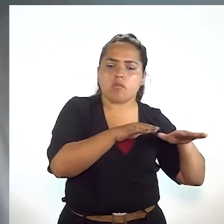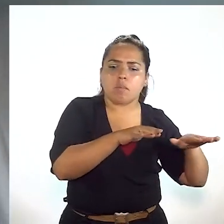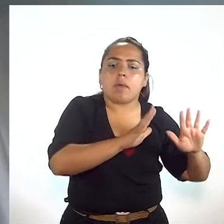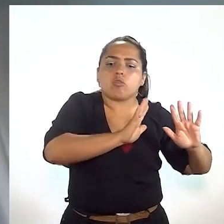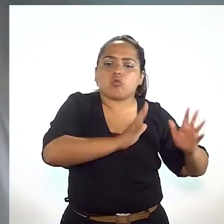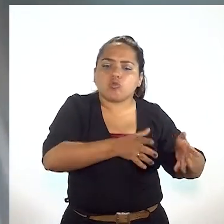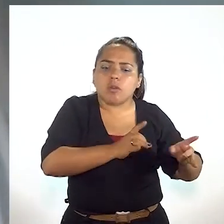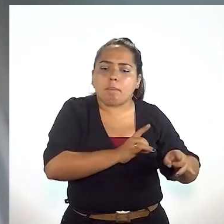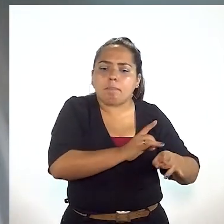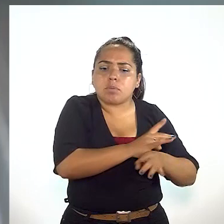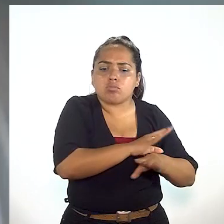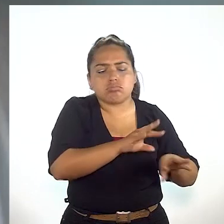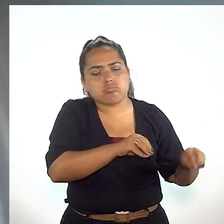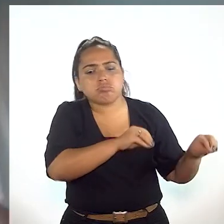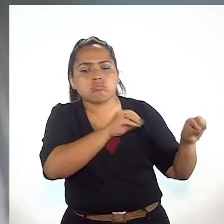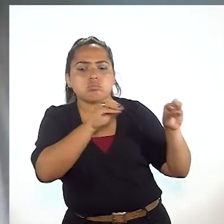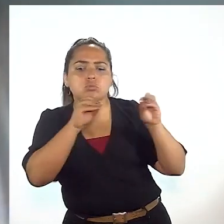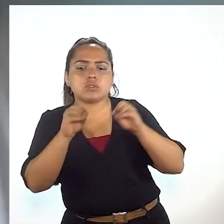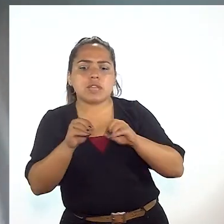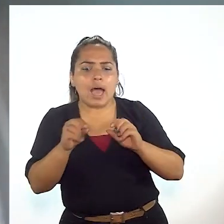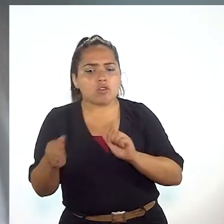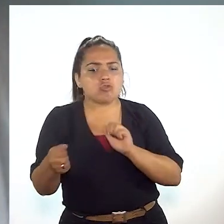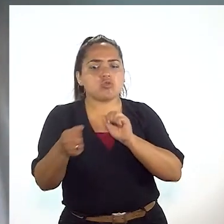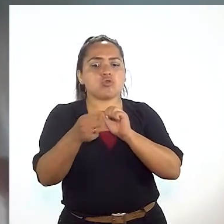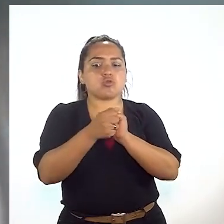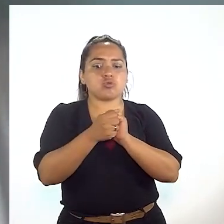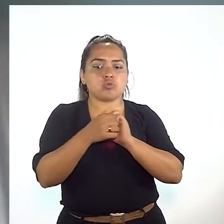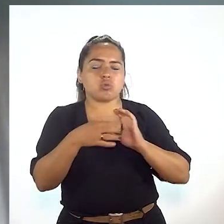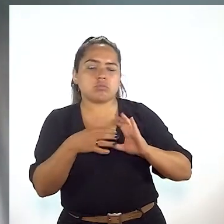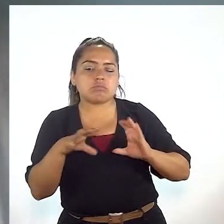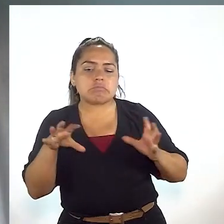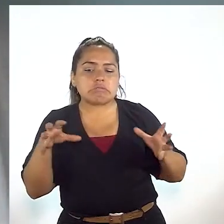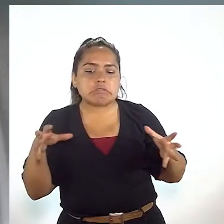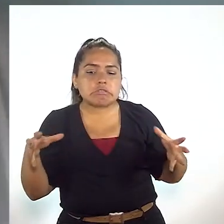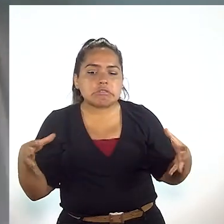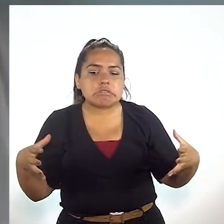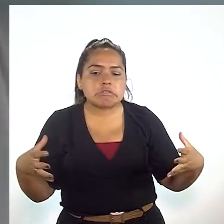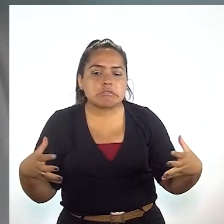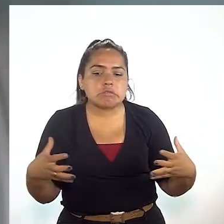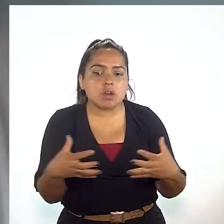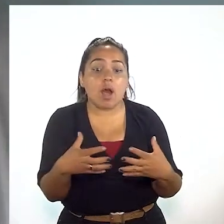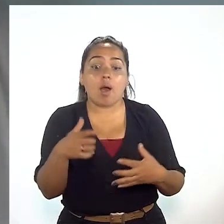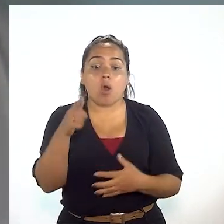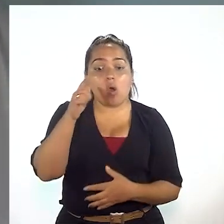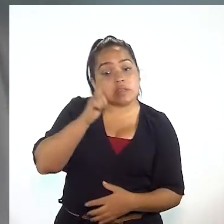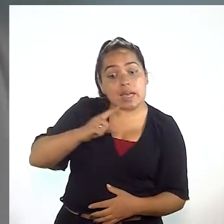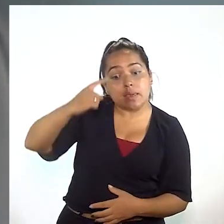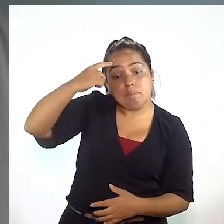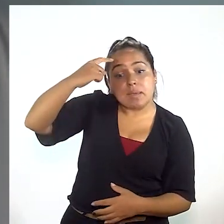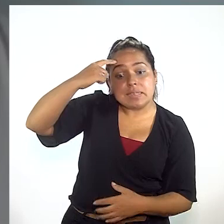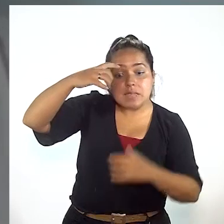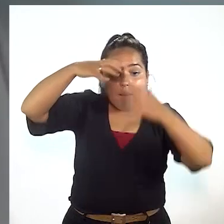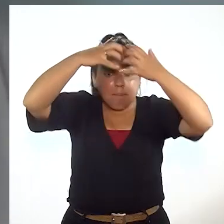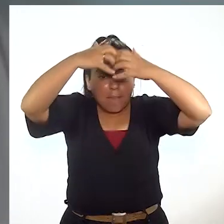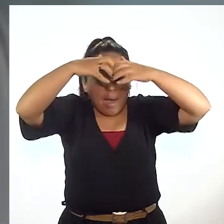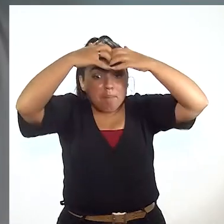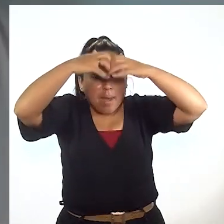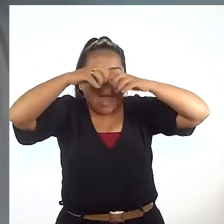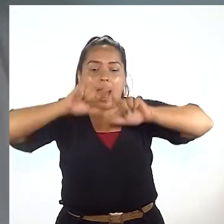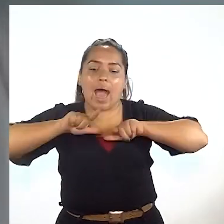perspectiva de migrar da ideia de movimento, de alguma coisa que a gente se junta de vez em